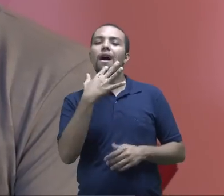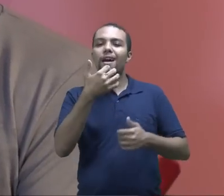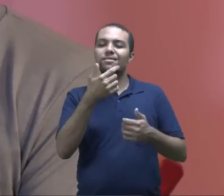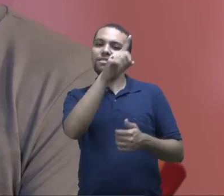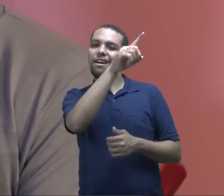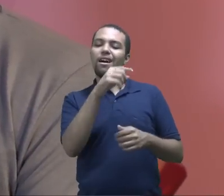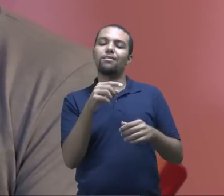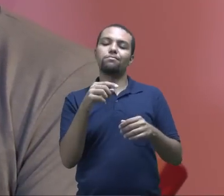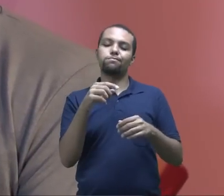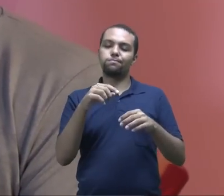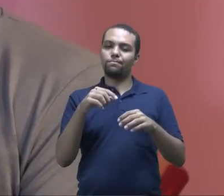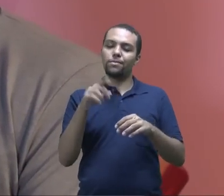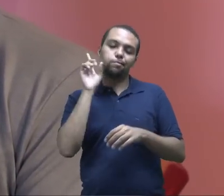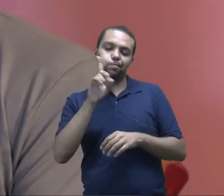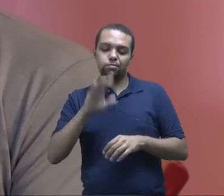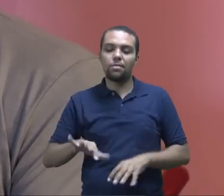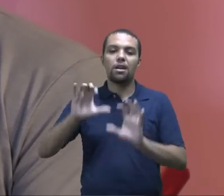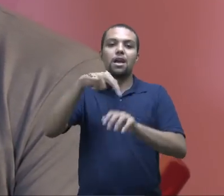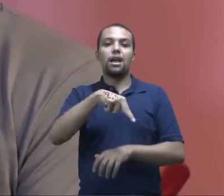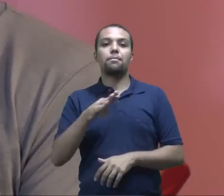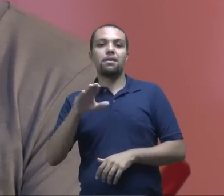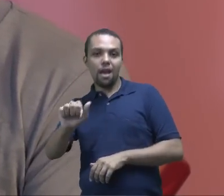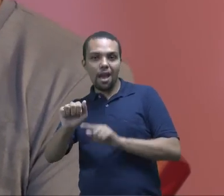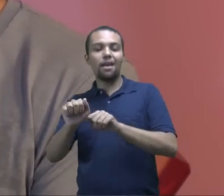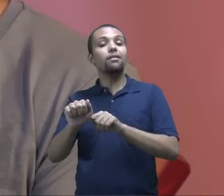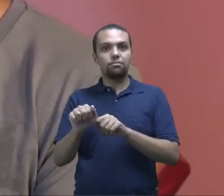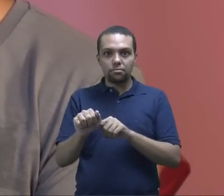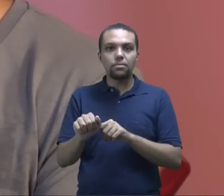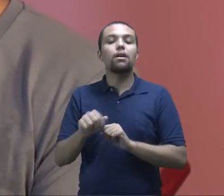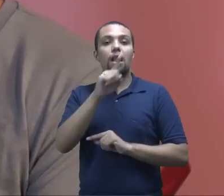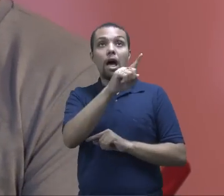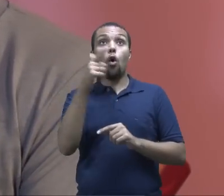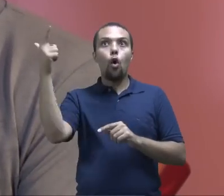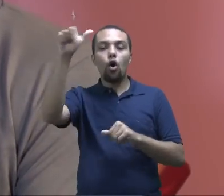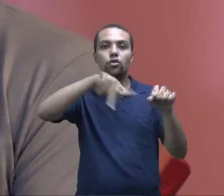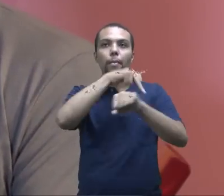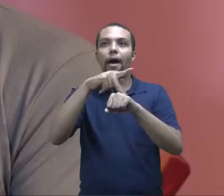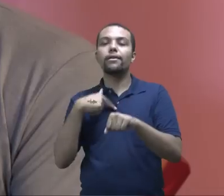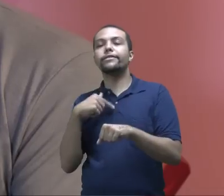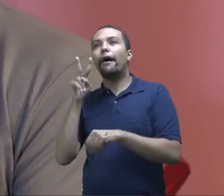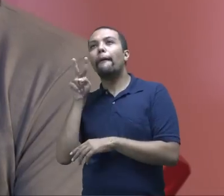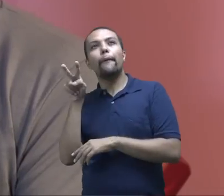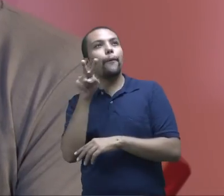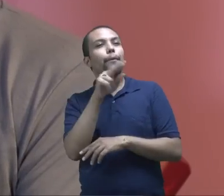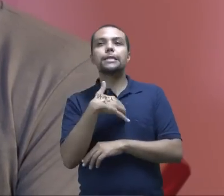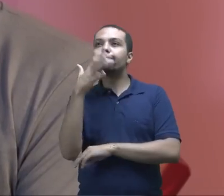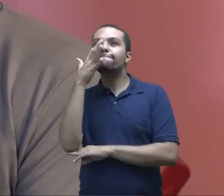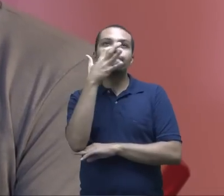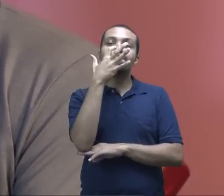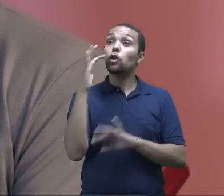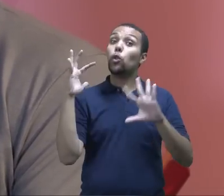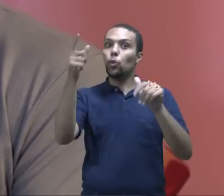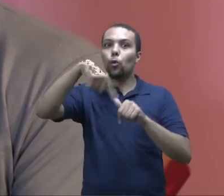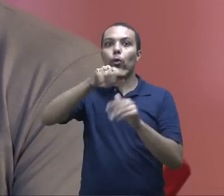hoje também com o pessoal aqui, acho que estão jogando lá fora, Nenê, Leandro. Acho que esses pessoal, acho